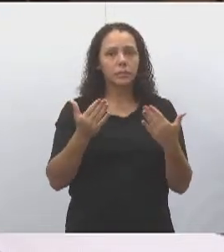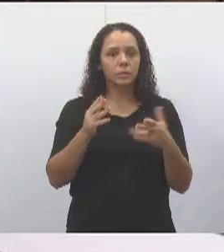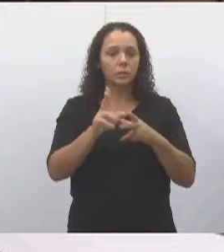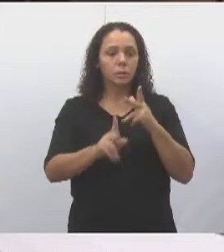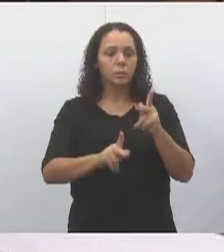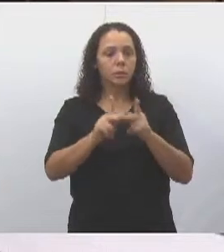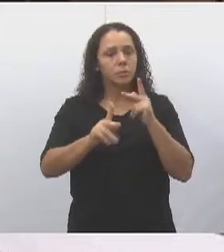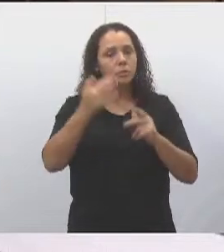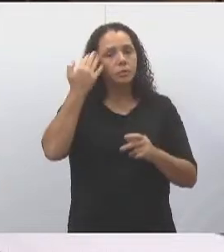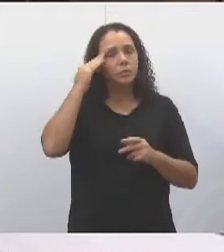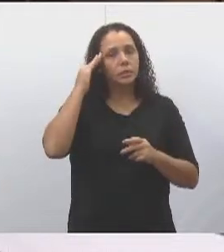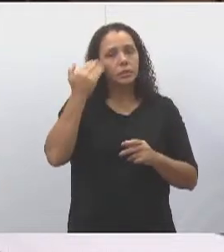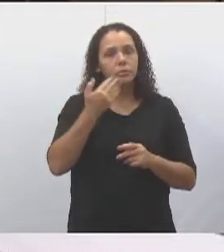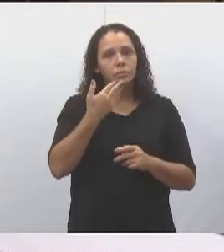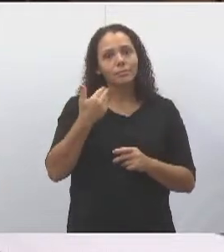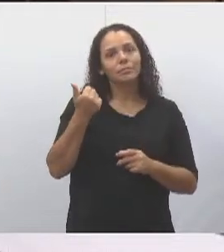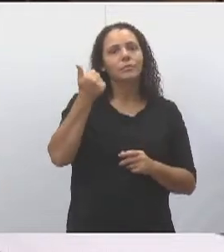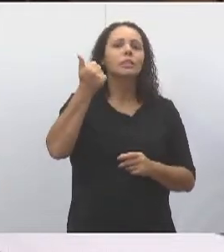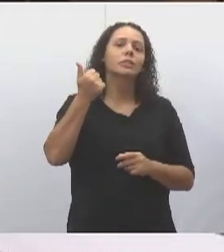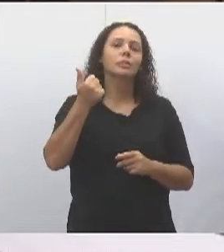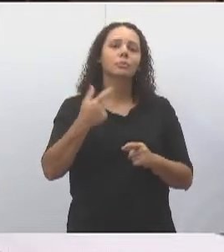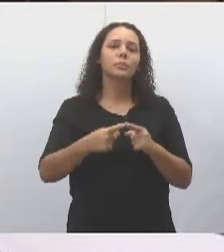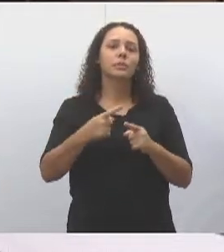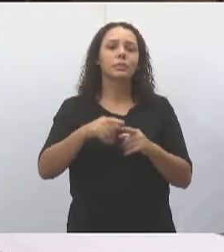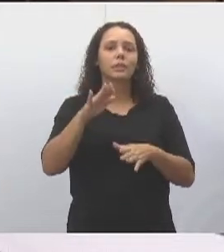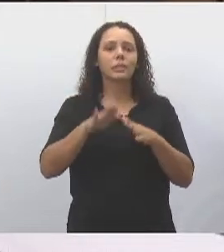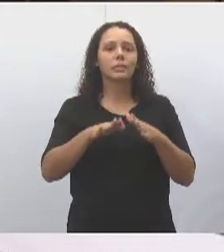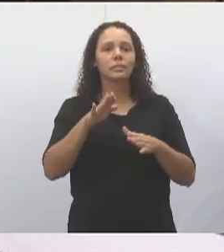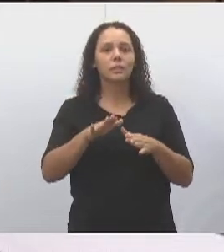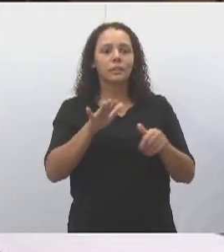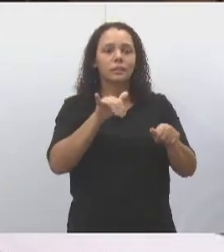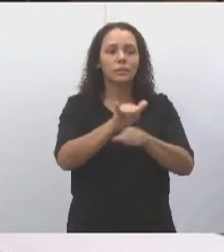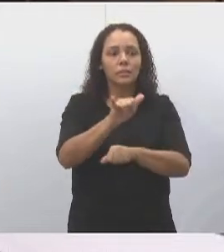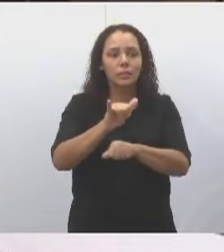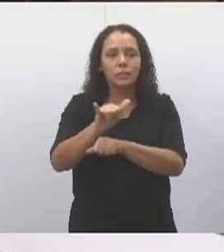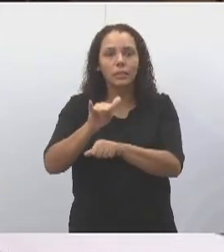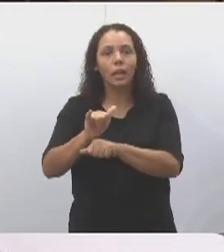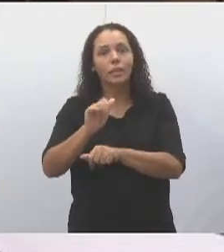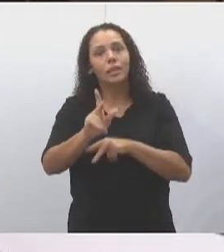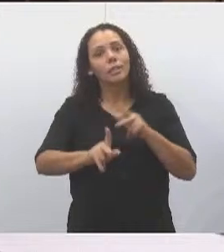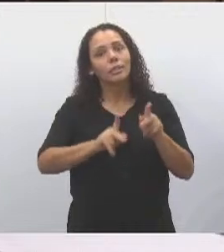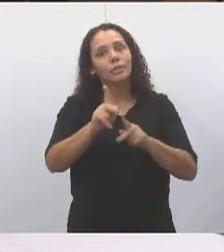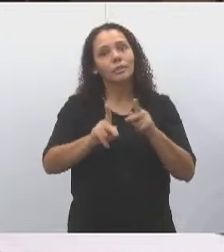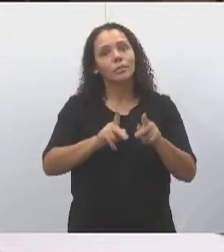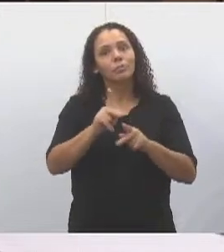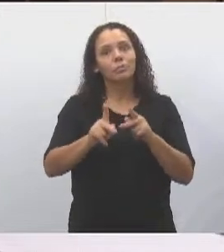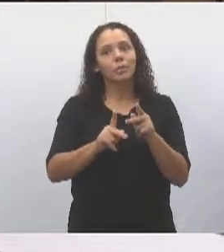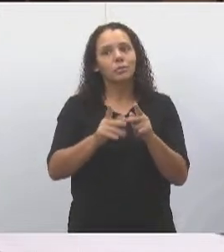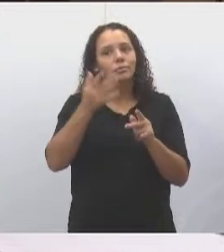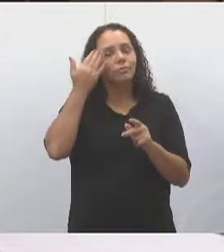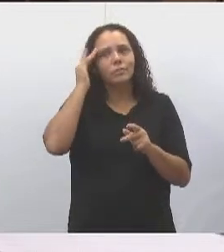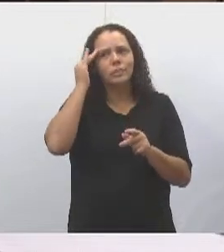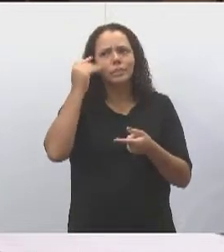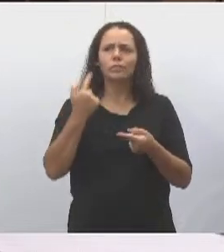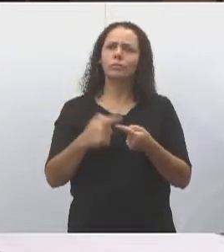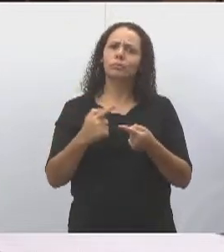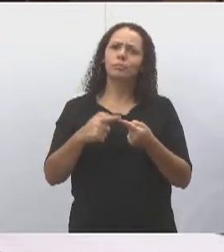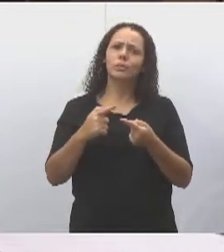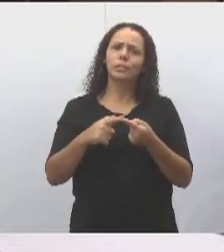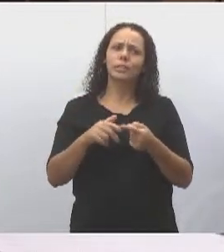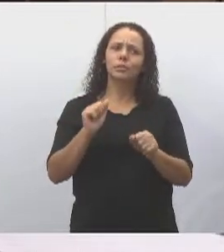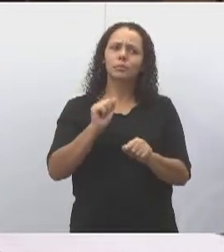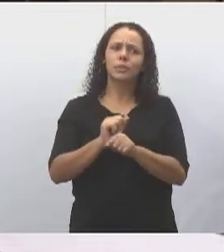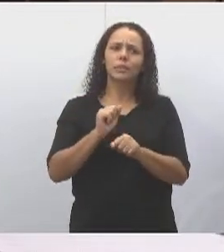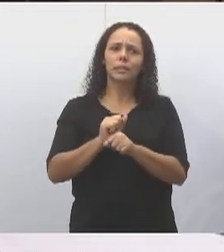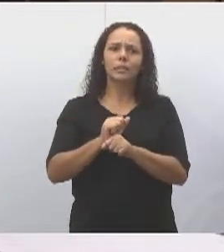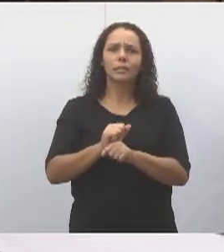população contra as informações que estão ocorrendo, de enxugar o orçamento numa reta final para entregar um governo